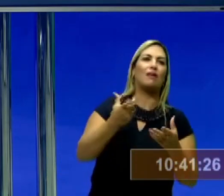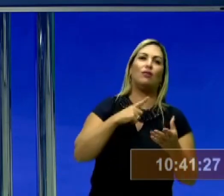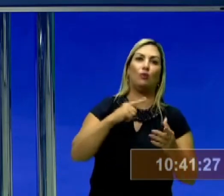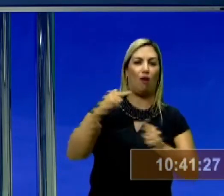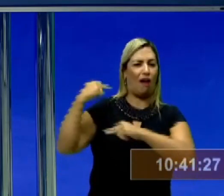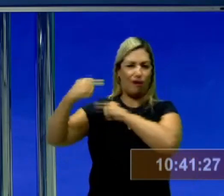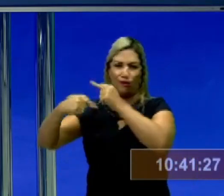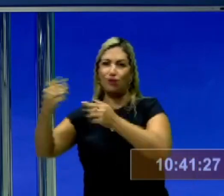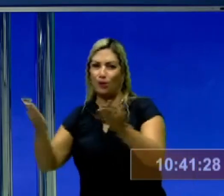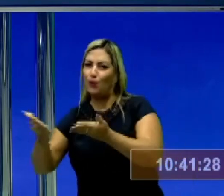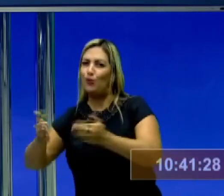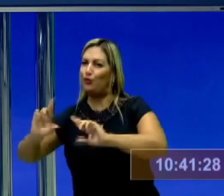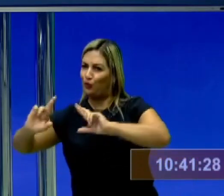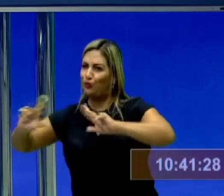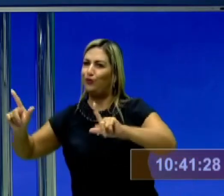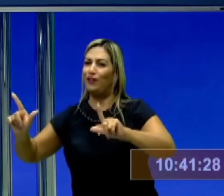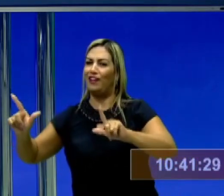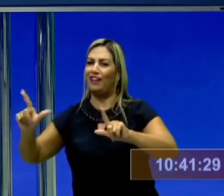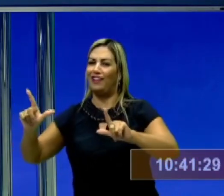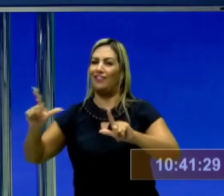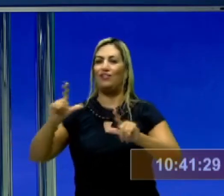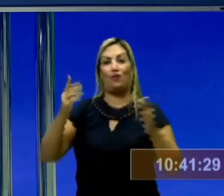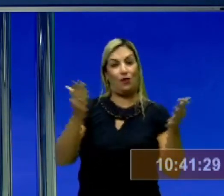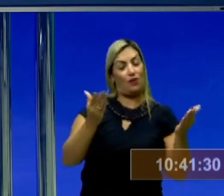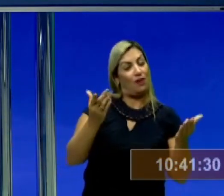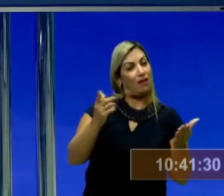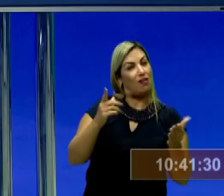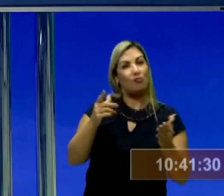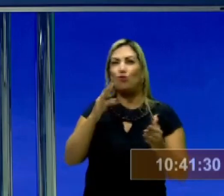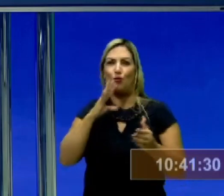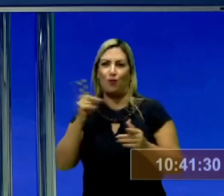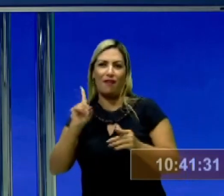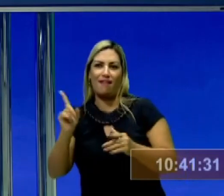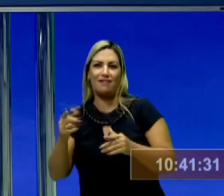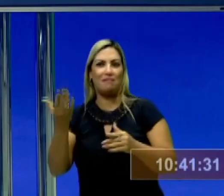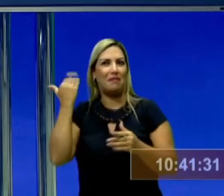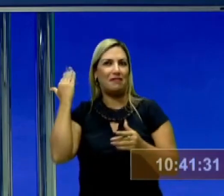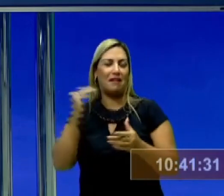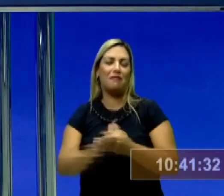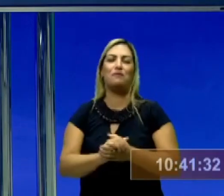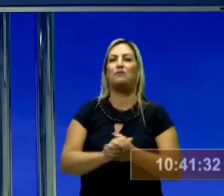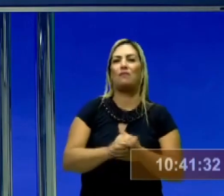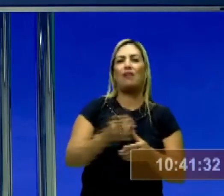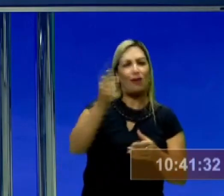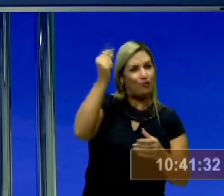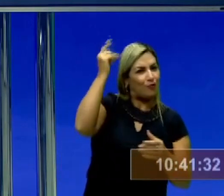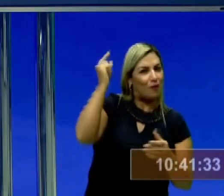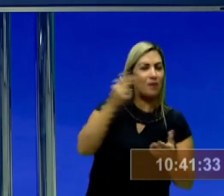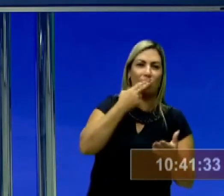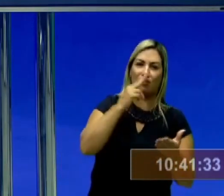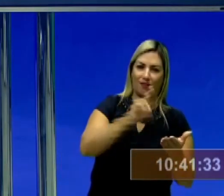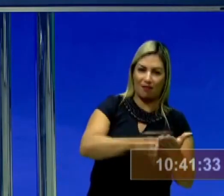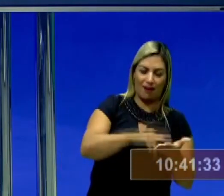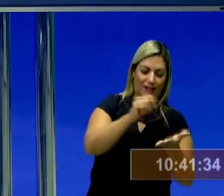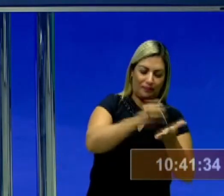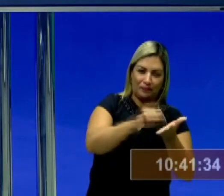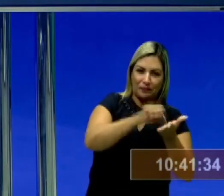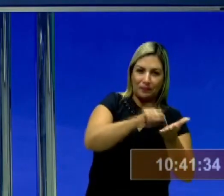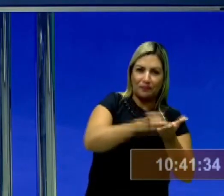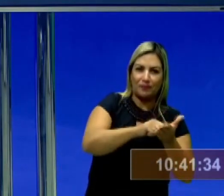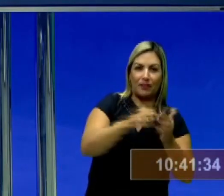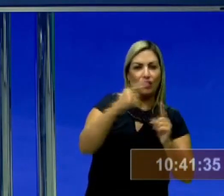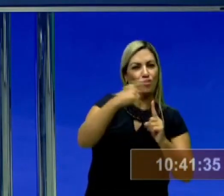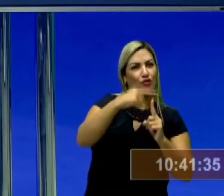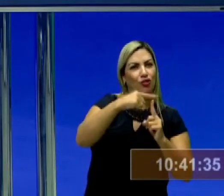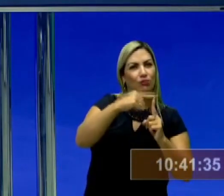geração de hoje não é muito familiar. Por quê? Porque, antigamente, quando era colocado um tipo